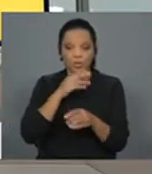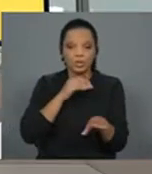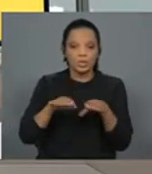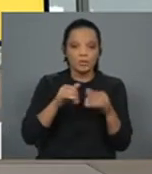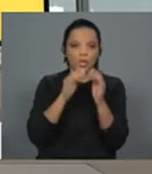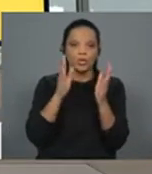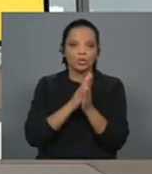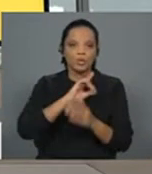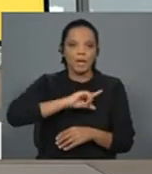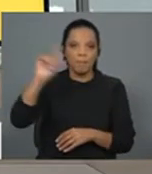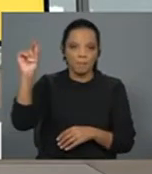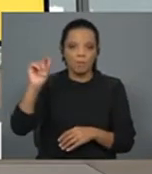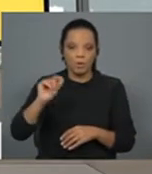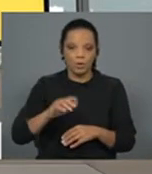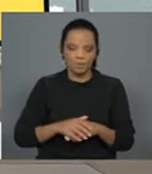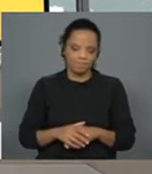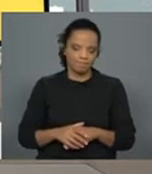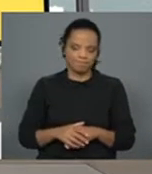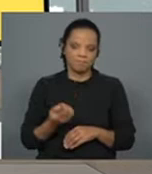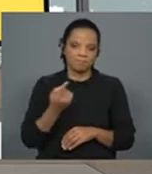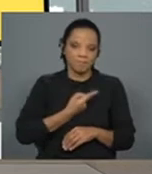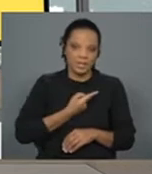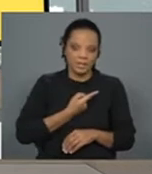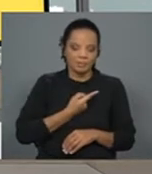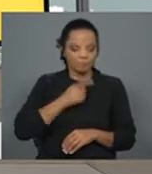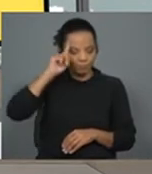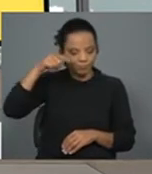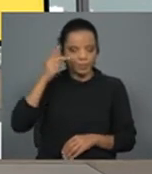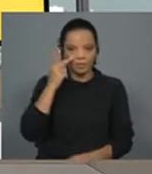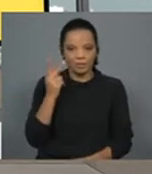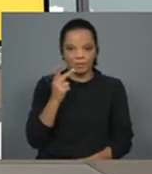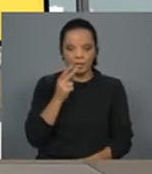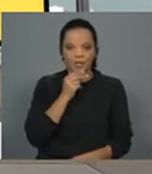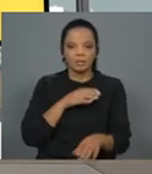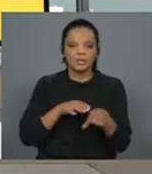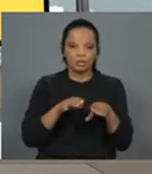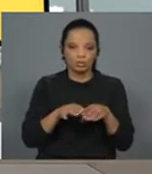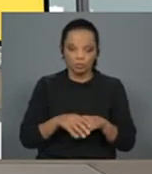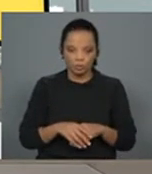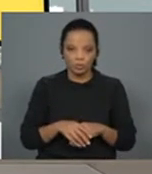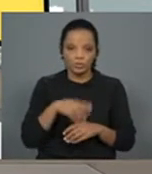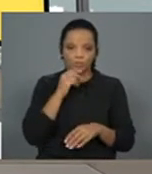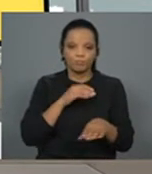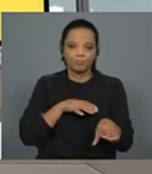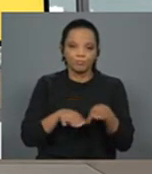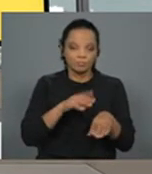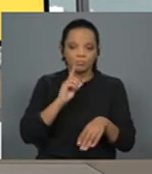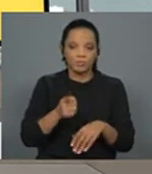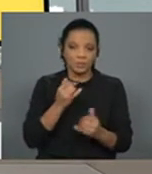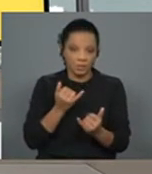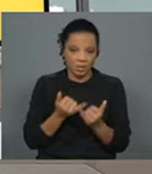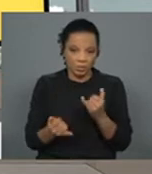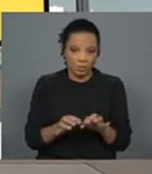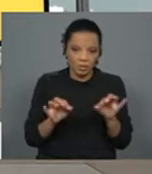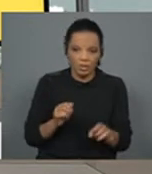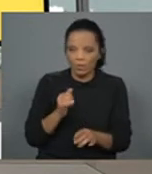embora. Nós temos que saber viver com os sismos. Os sismos representam um risco como